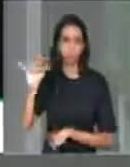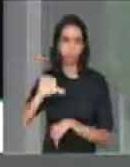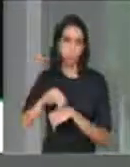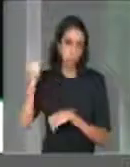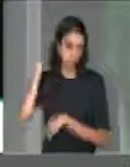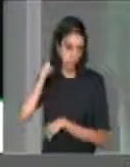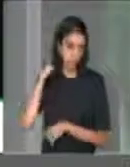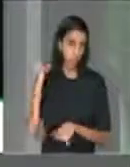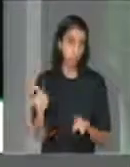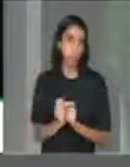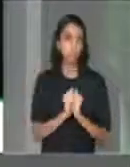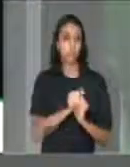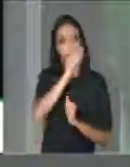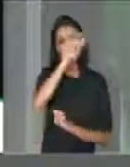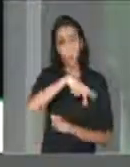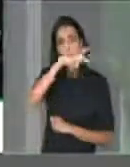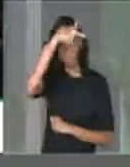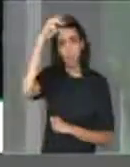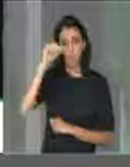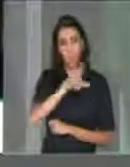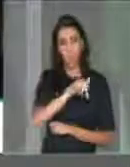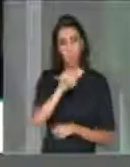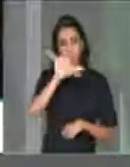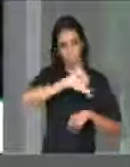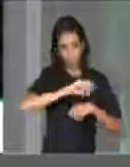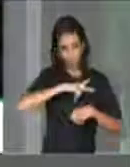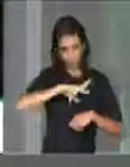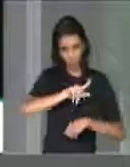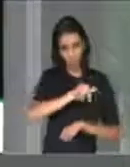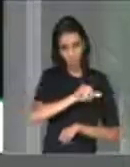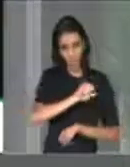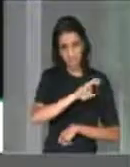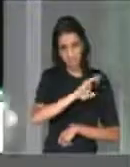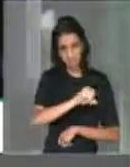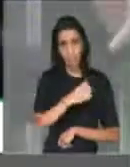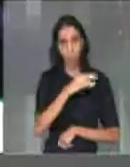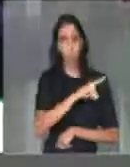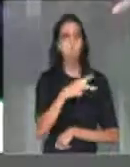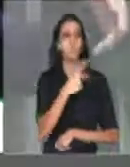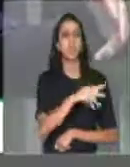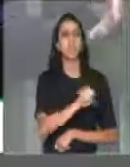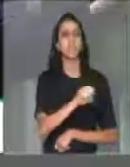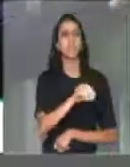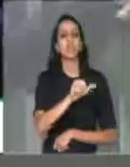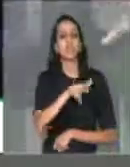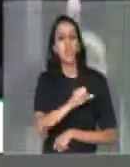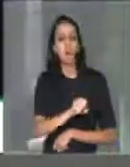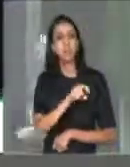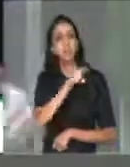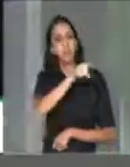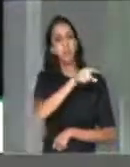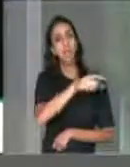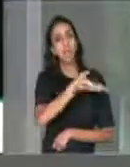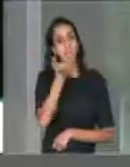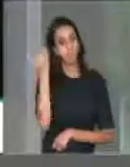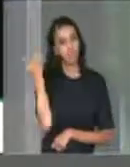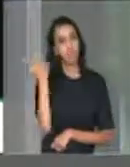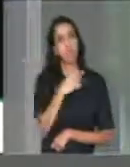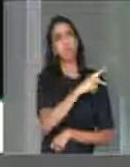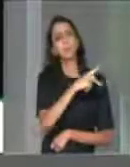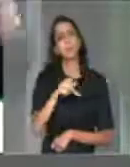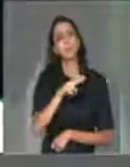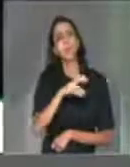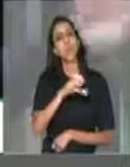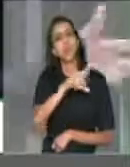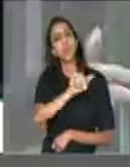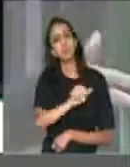de Lisboa, o presidente da Câmara, o Soares, que então era presidente da UCLA,